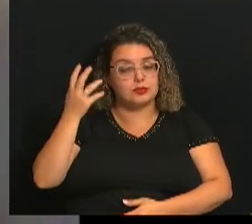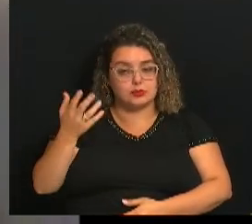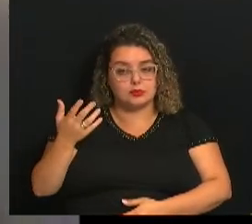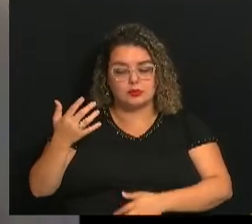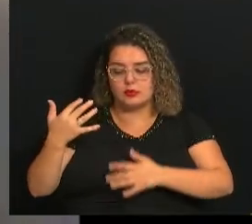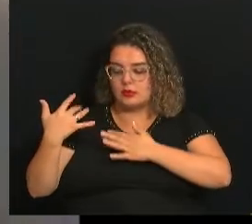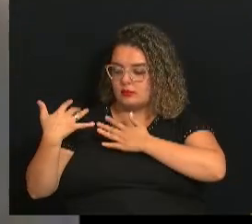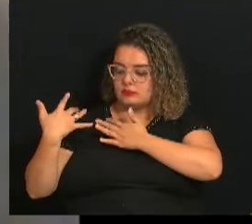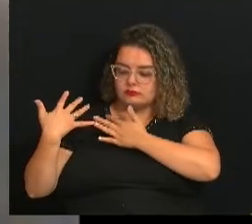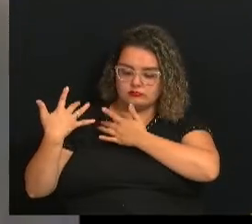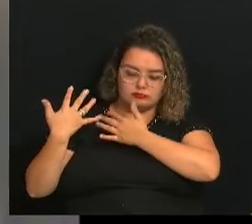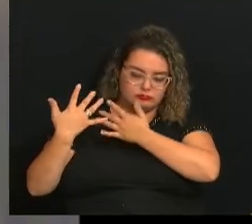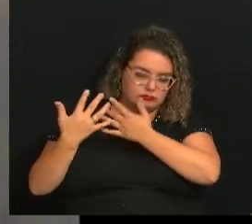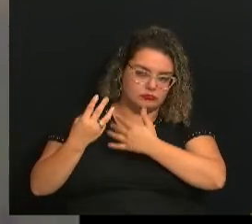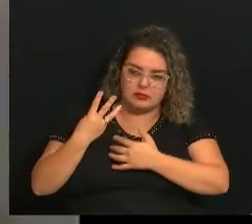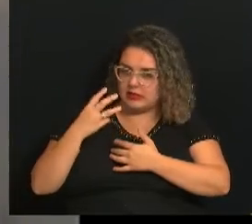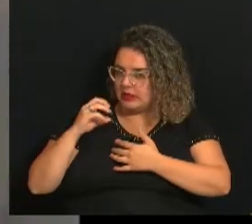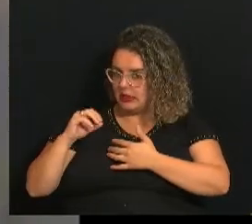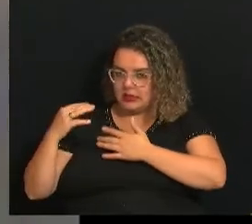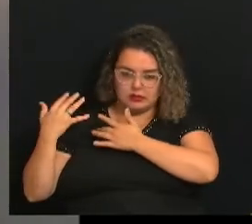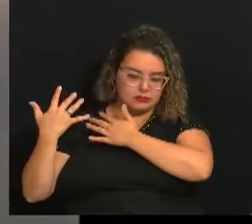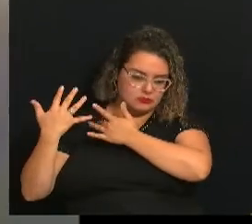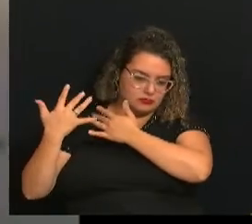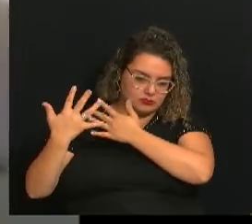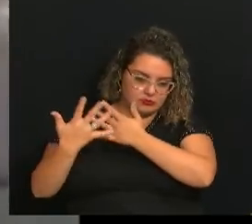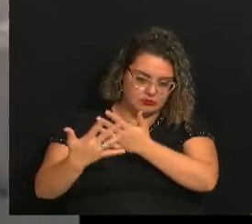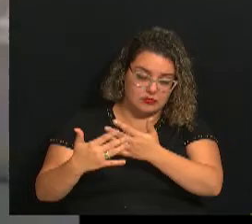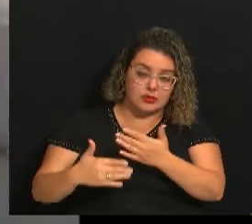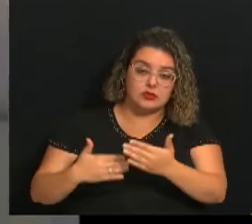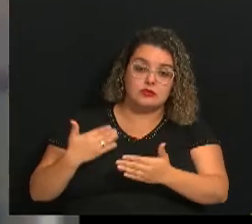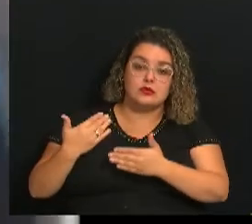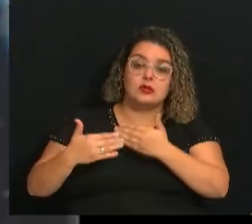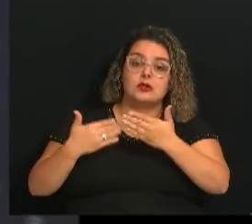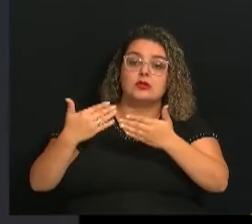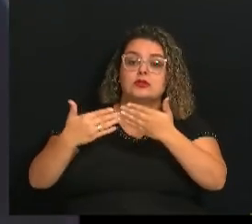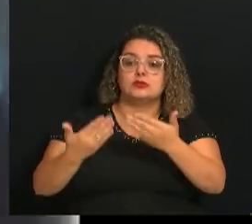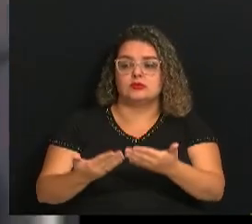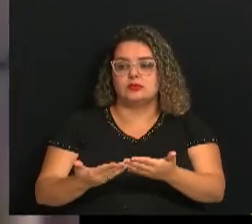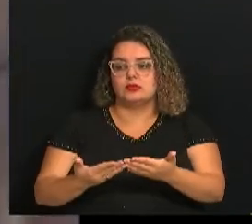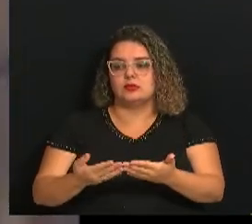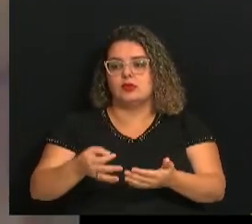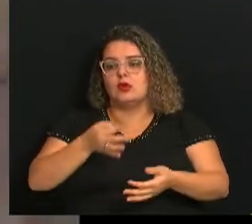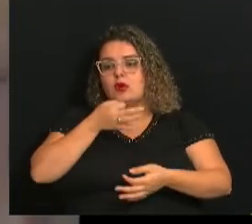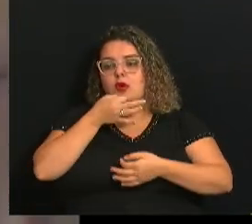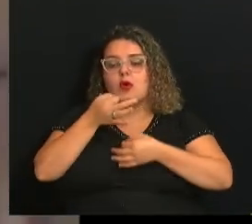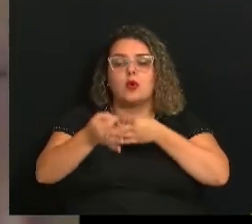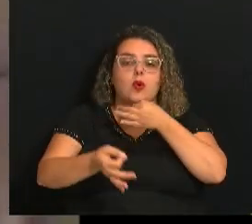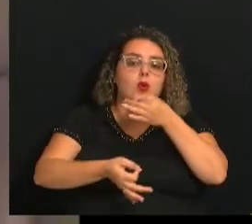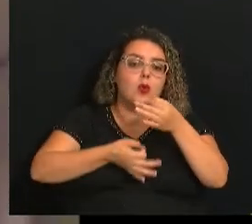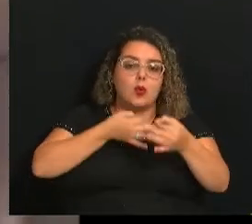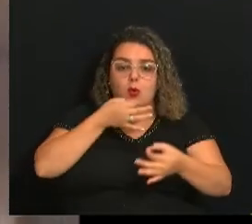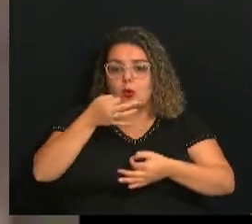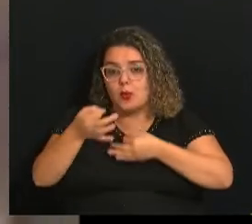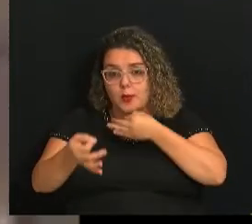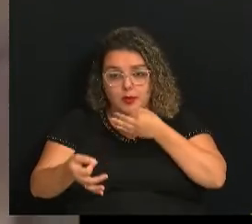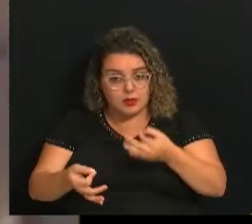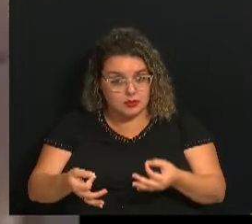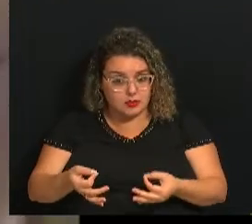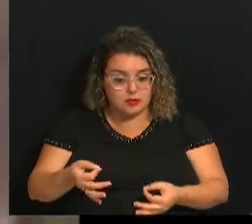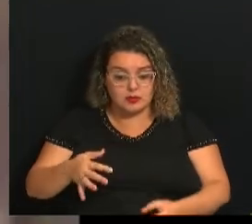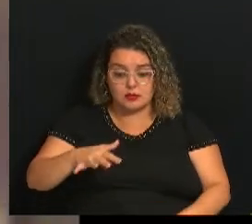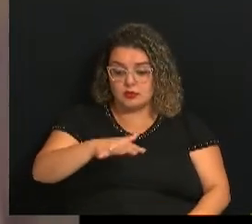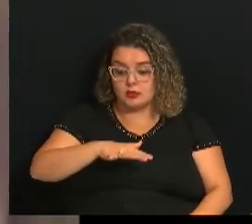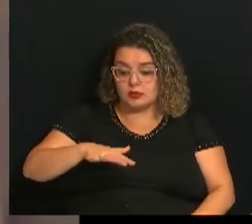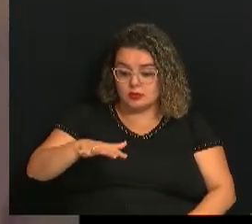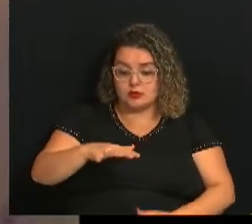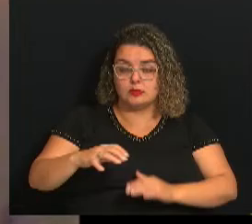últimos 30 anos, isso vem sendo construído com a argumentação que o setor privado faz